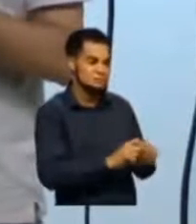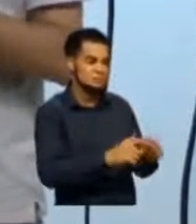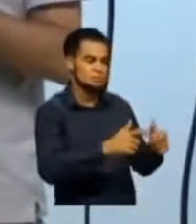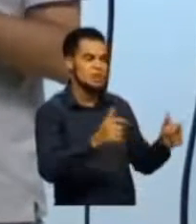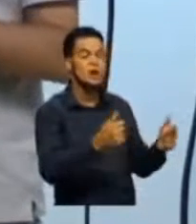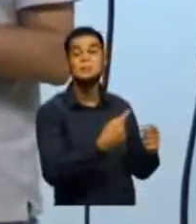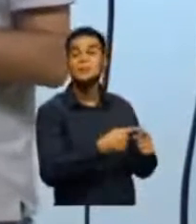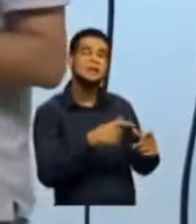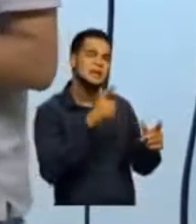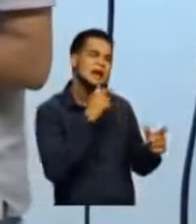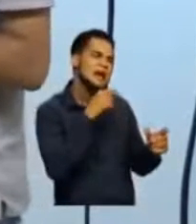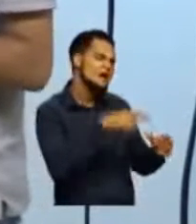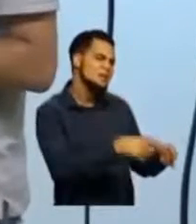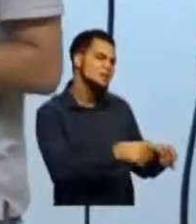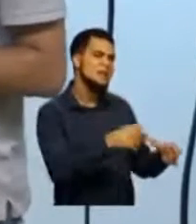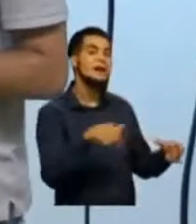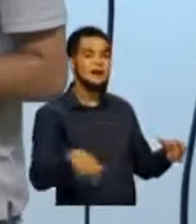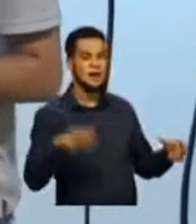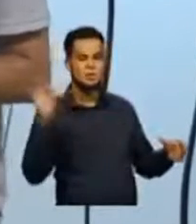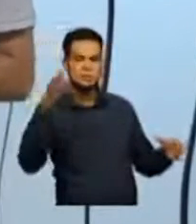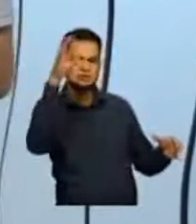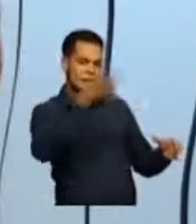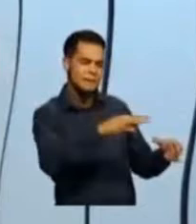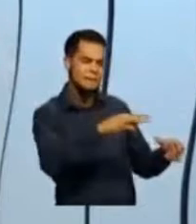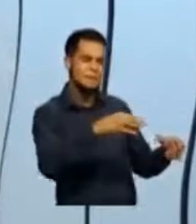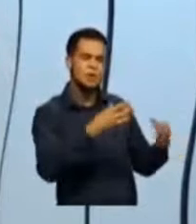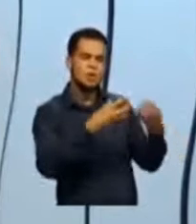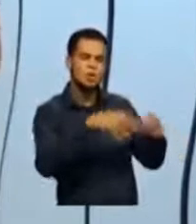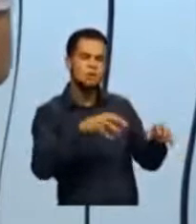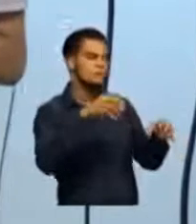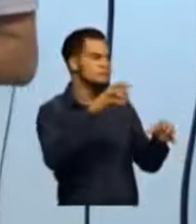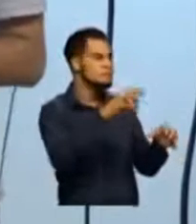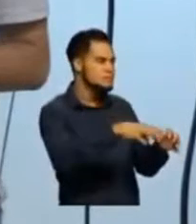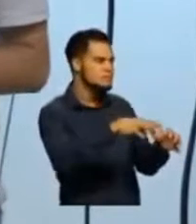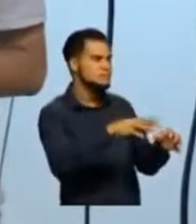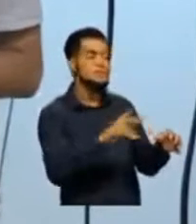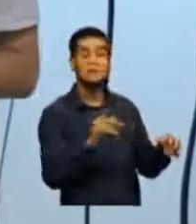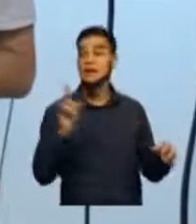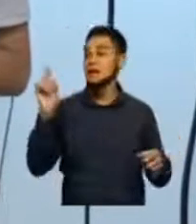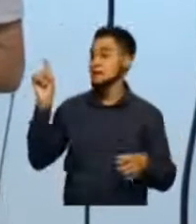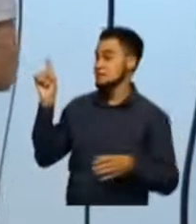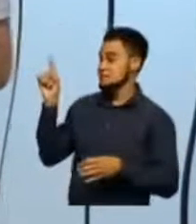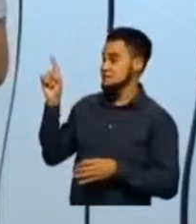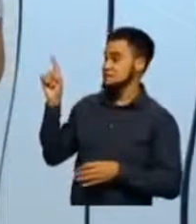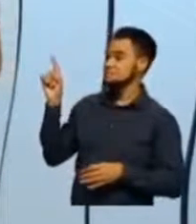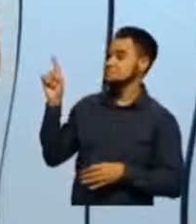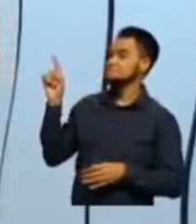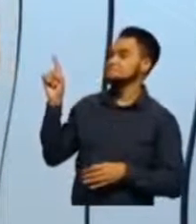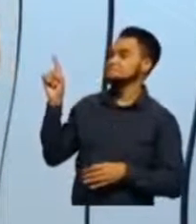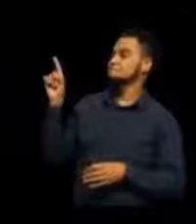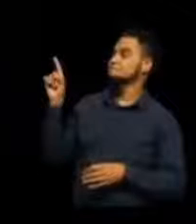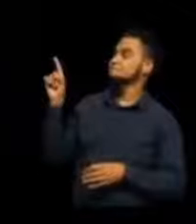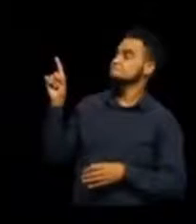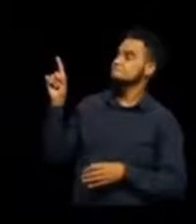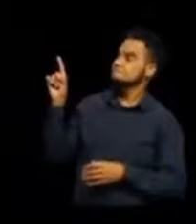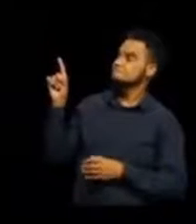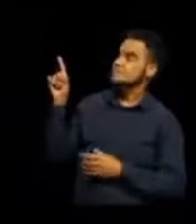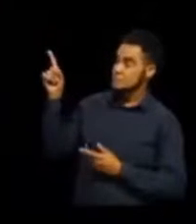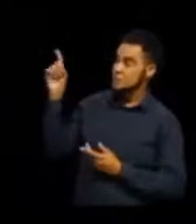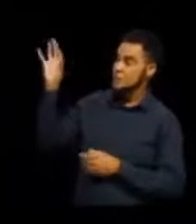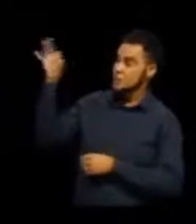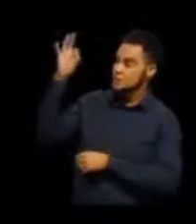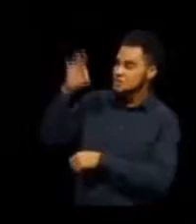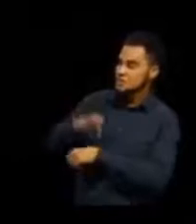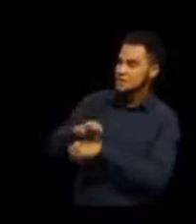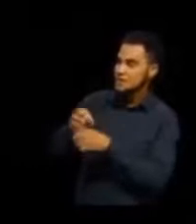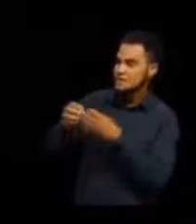bota seus ovos na água e com isso então é esse daqui, que é o Aedes aegypti. Com isso, o ovo